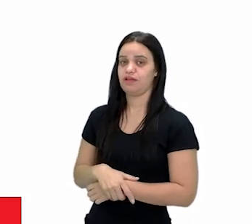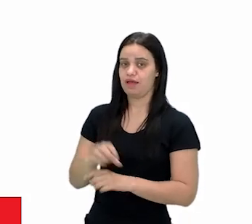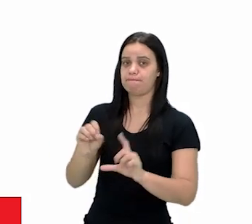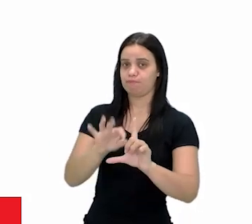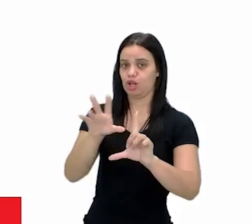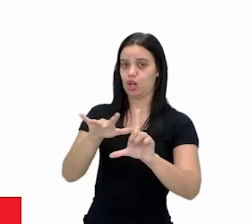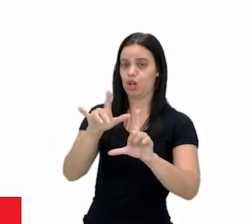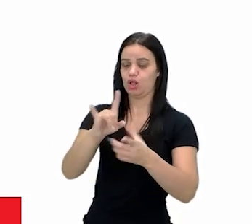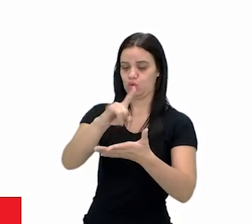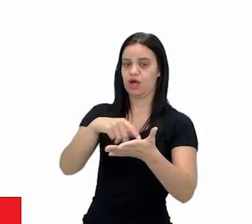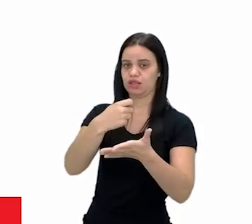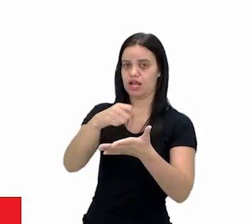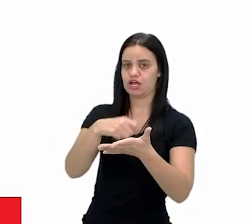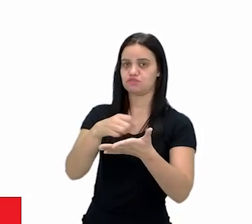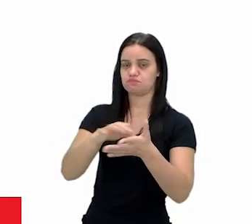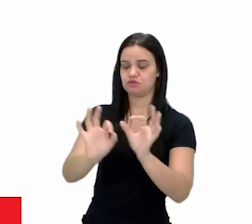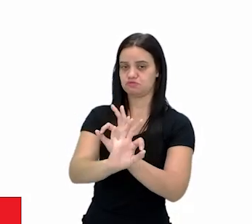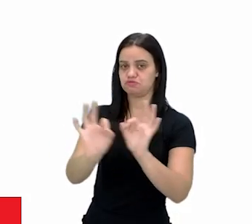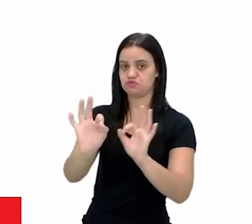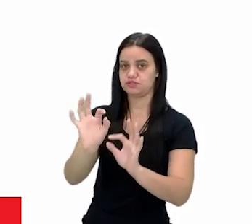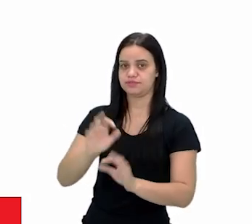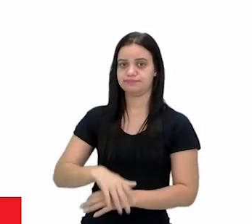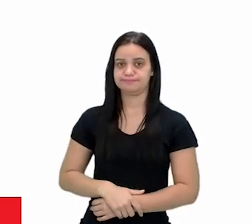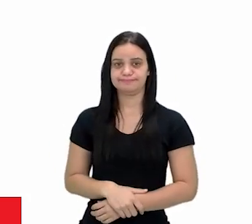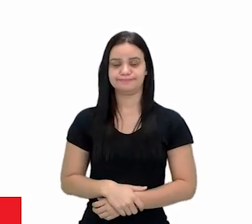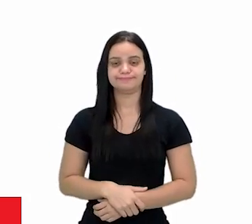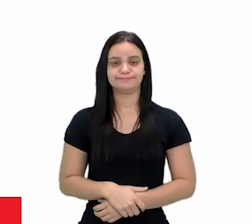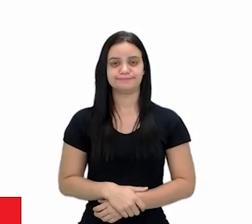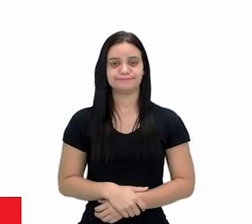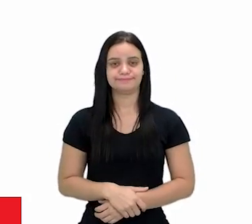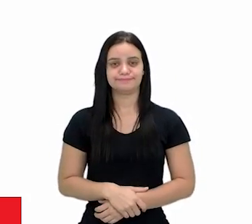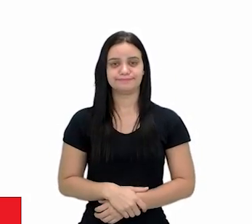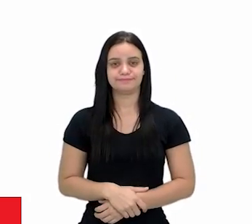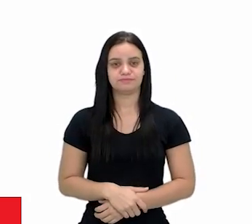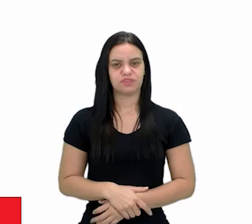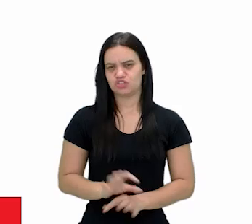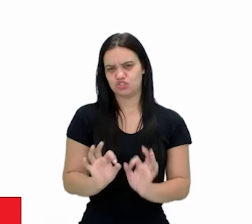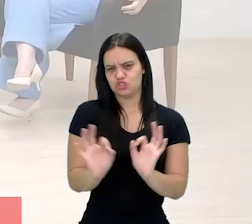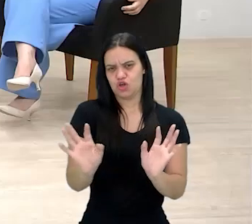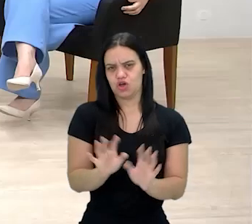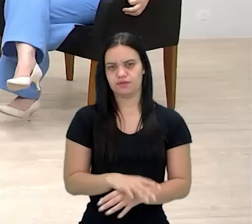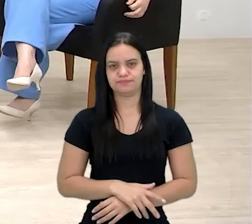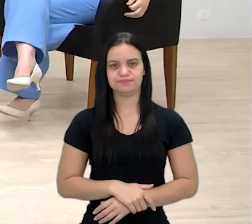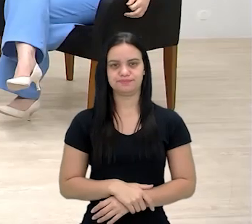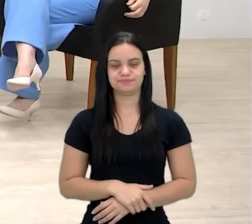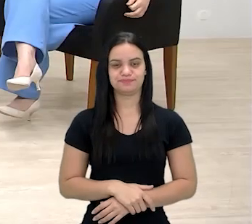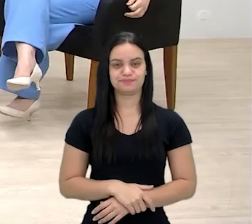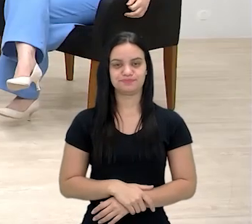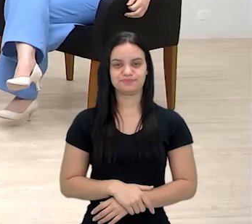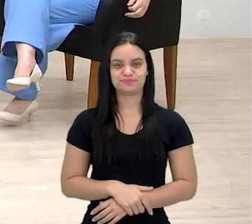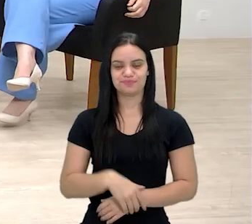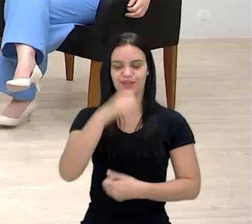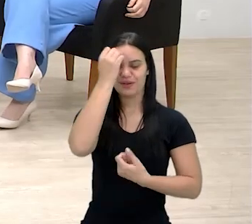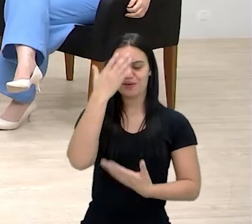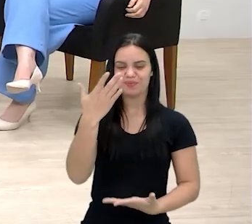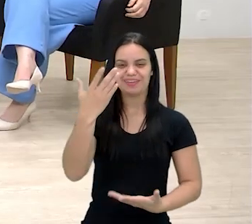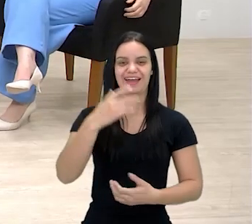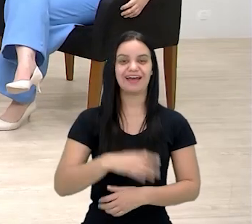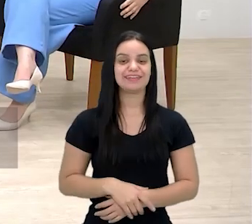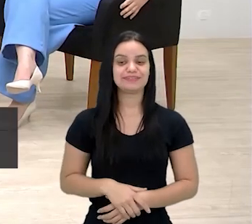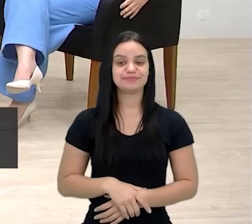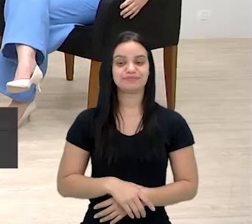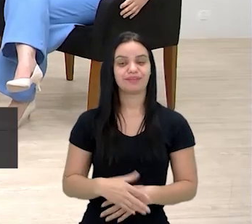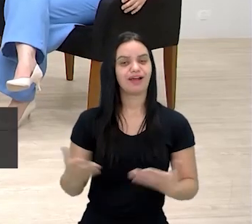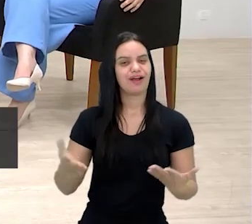ativando o formulário, tá? Para o Sobrevivendo no Inferno. Tá bom? É isso aí, Simone. Muito obrigada. Agora,